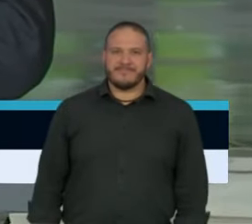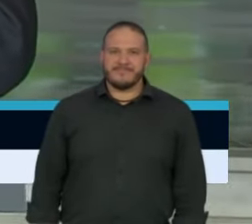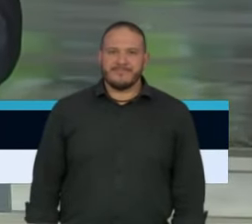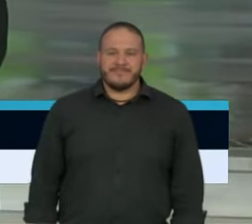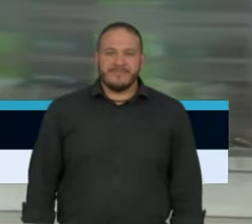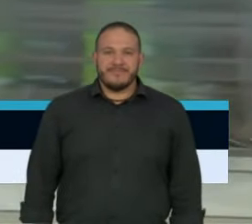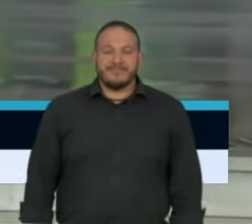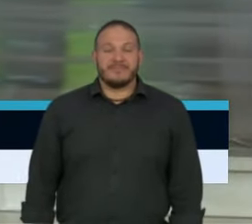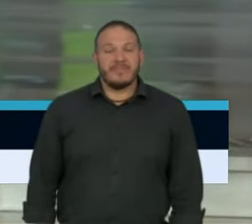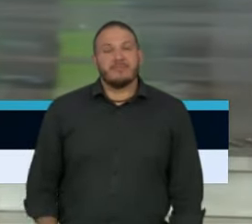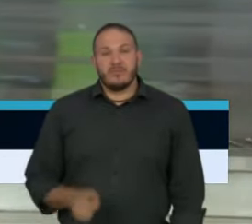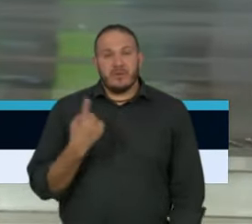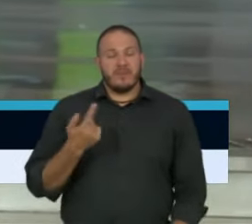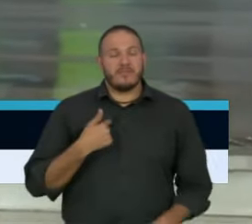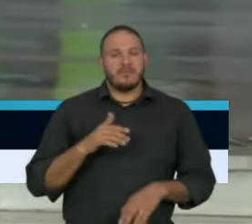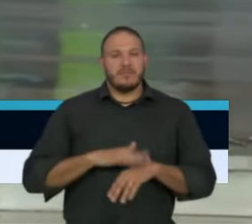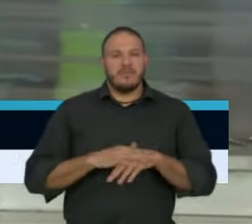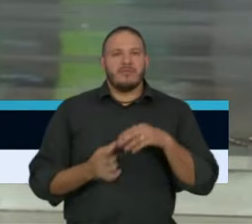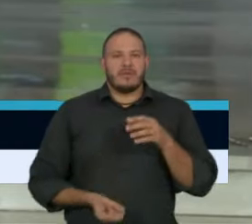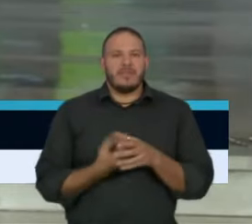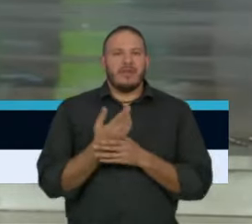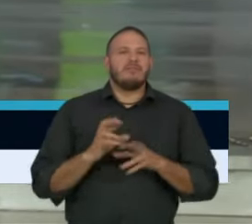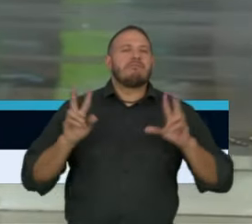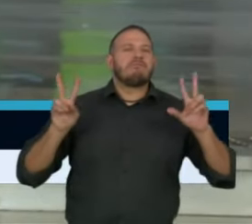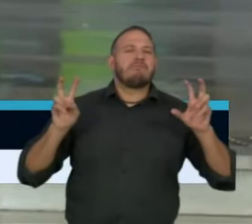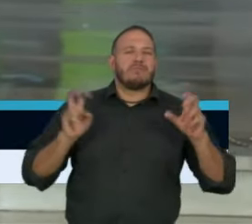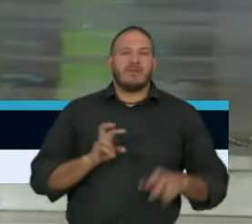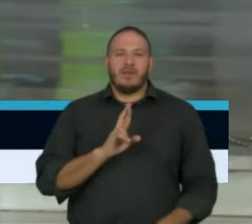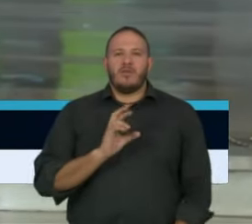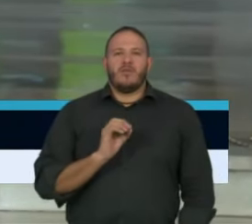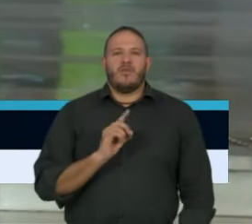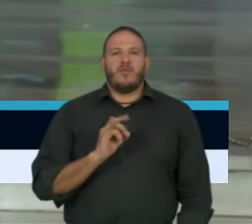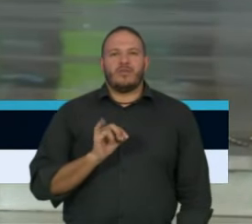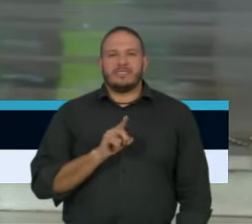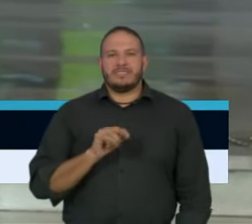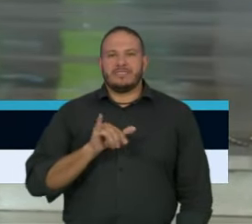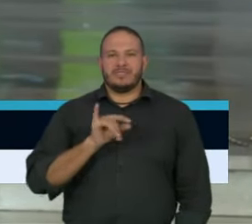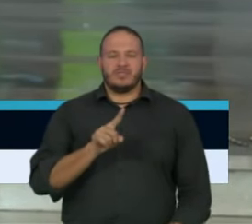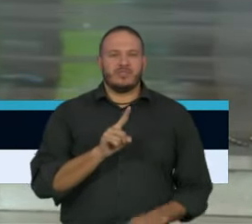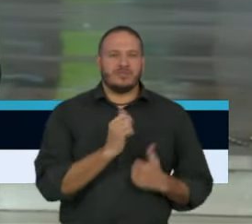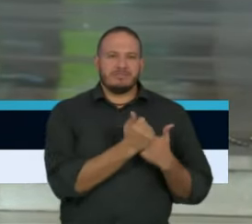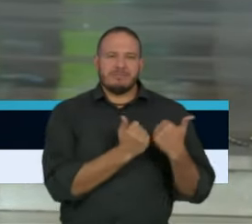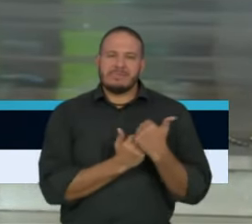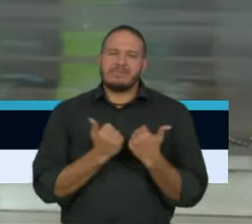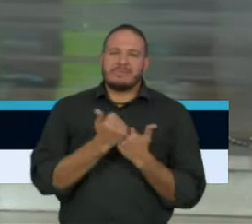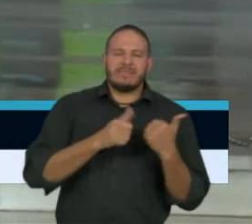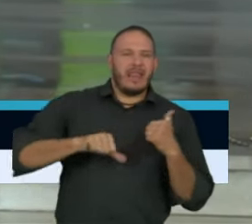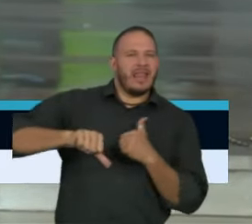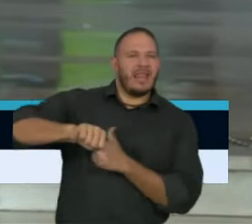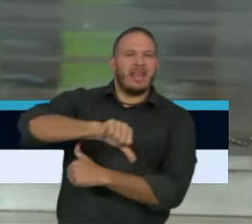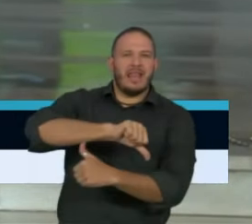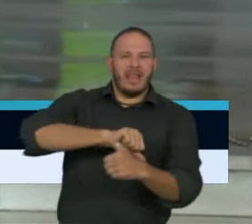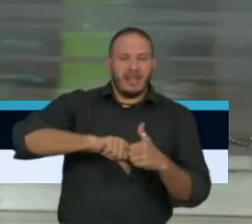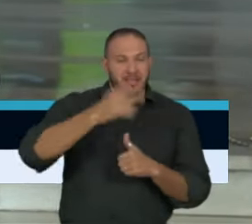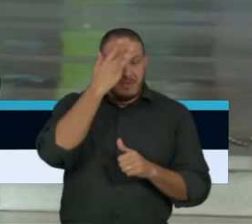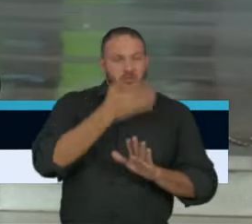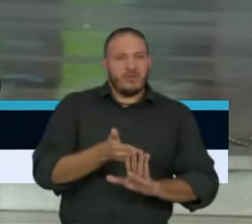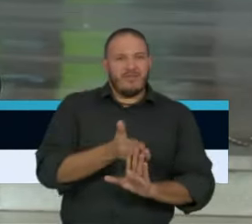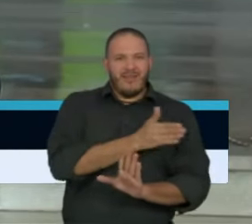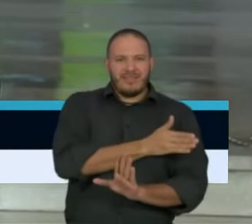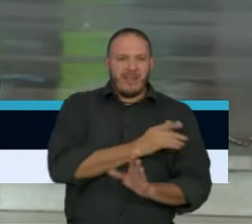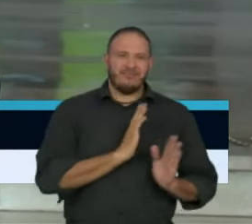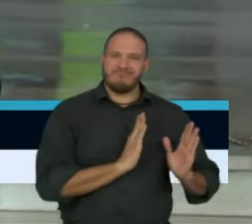Nós iremos criar uma espécie de um rodízio, vamos chamar assim, no sentido de repor as pessoas que saem temporariamente do trabalho.